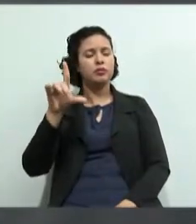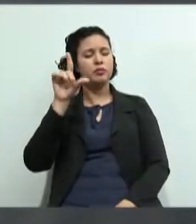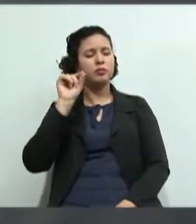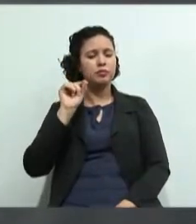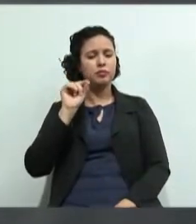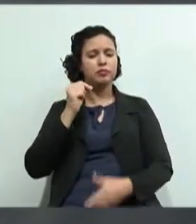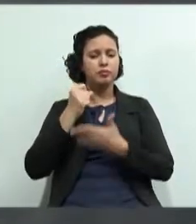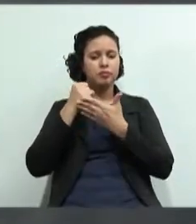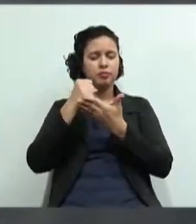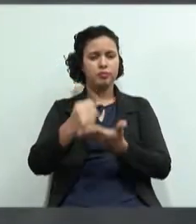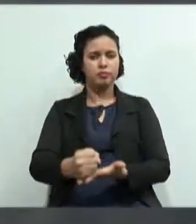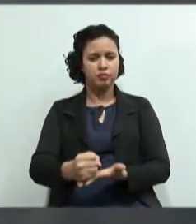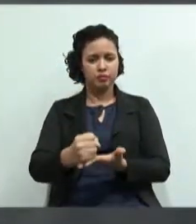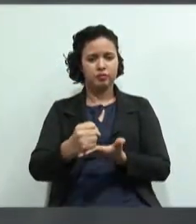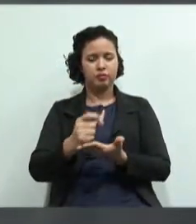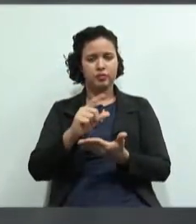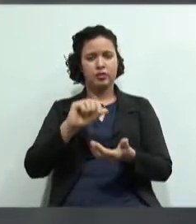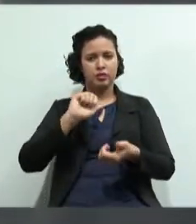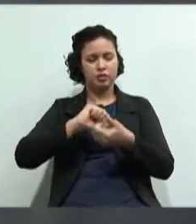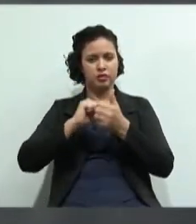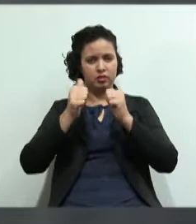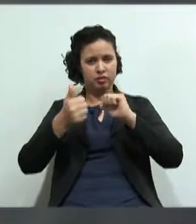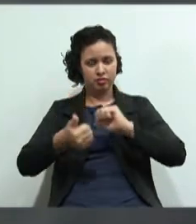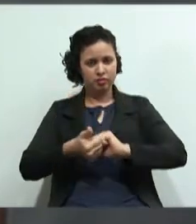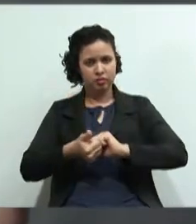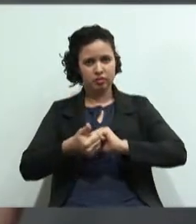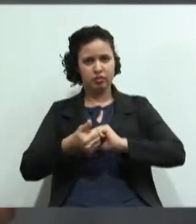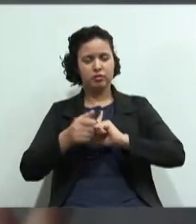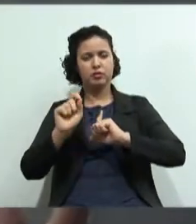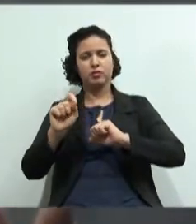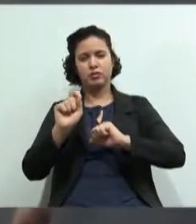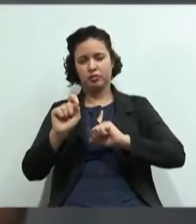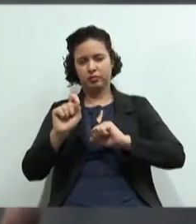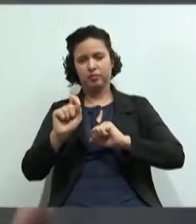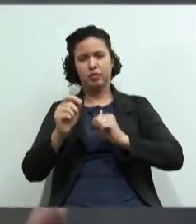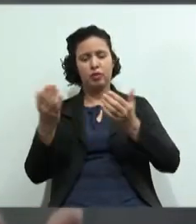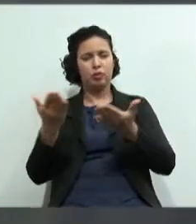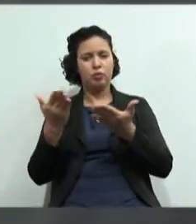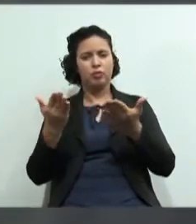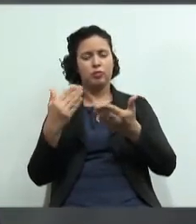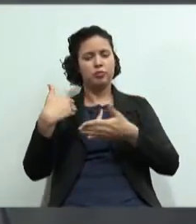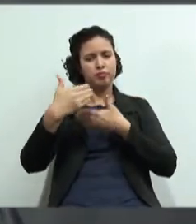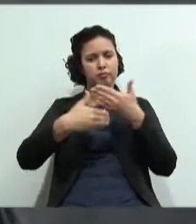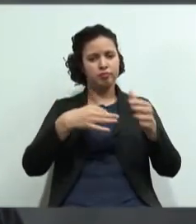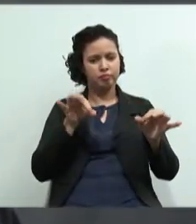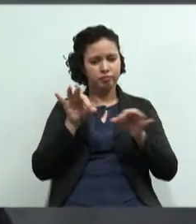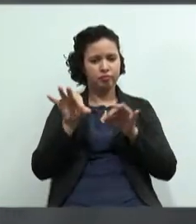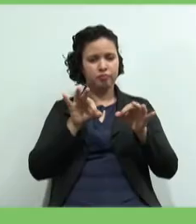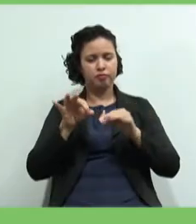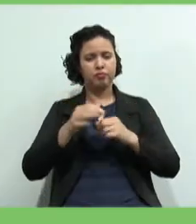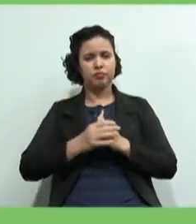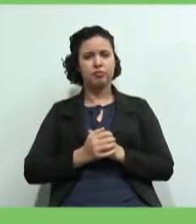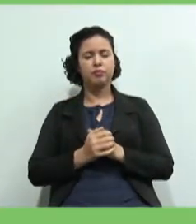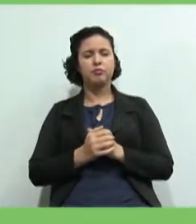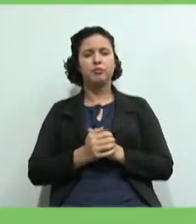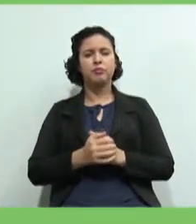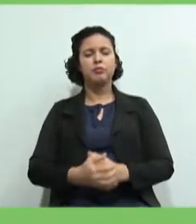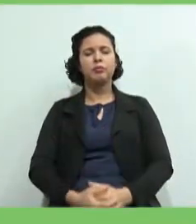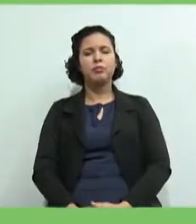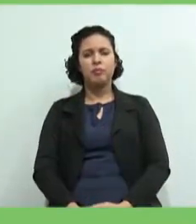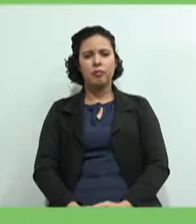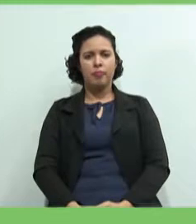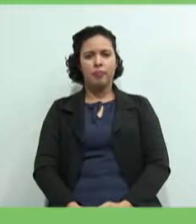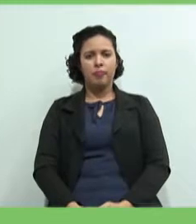em consideração a adequação entre o estado atual e o processo de planejamento. Até a próxima!